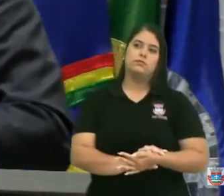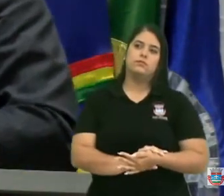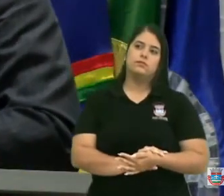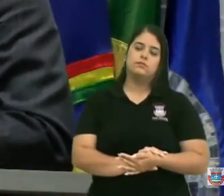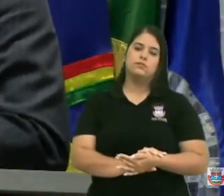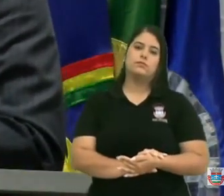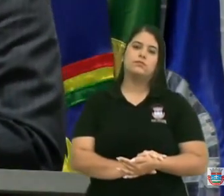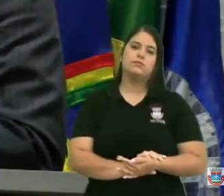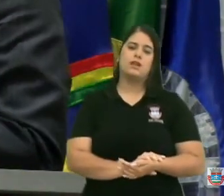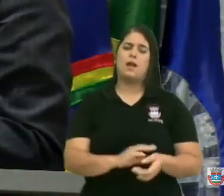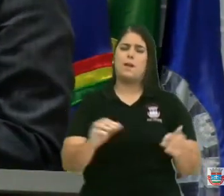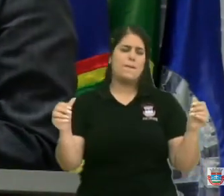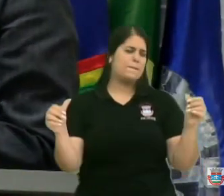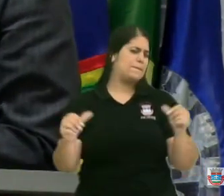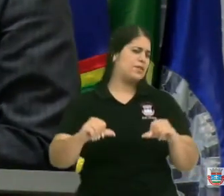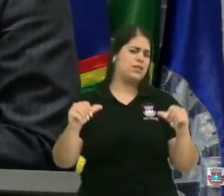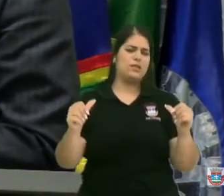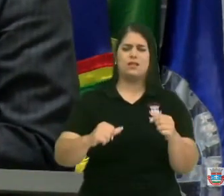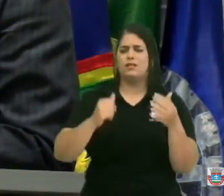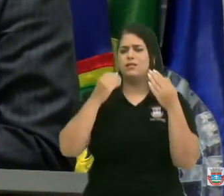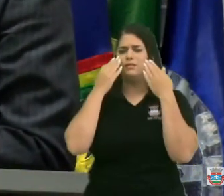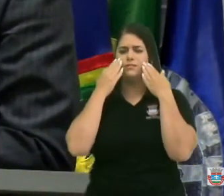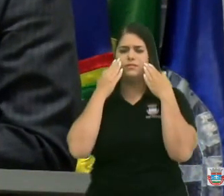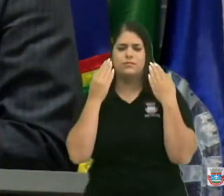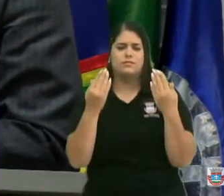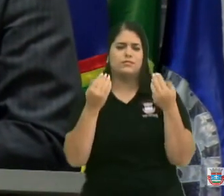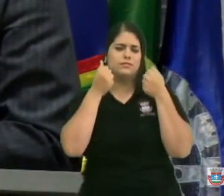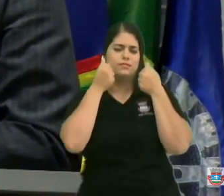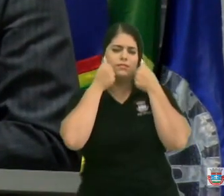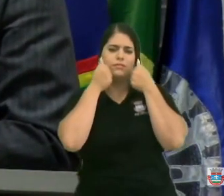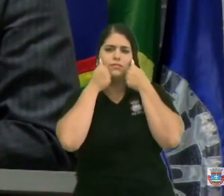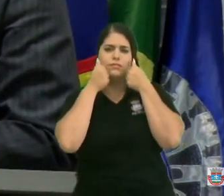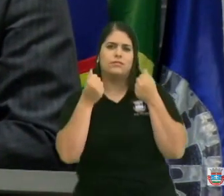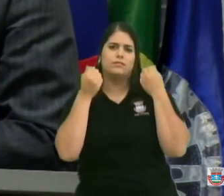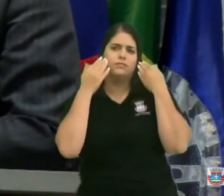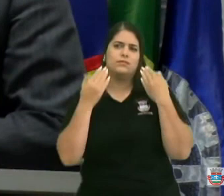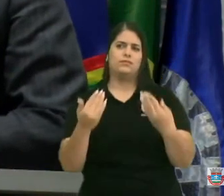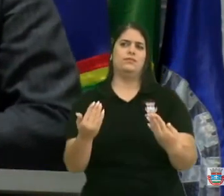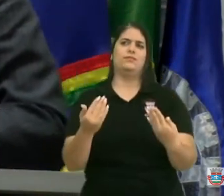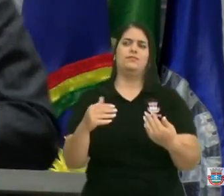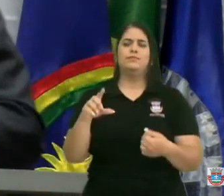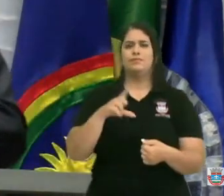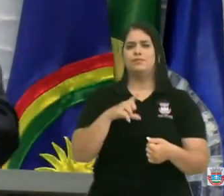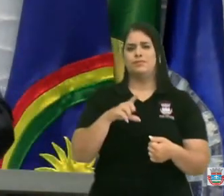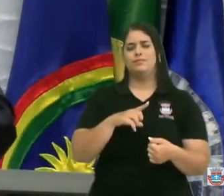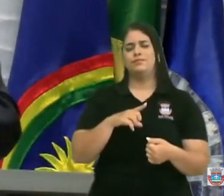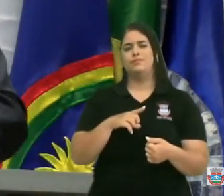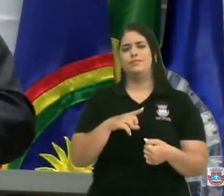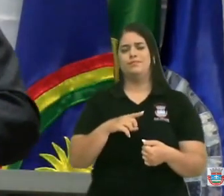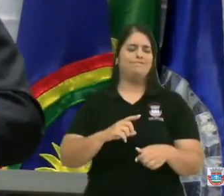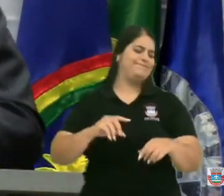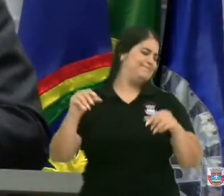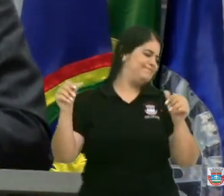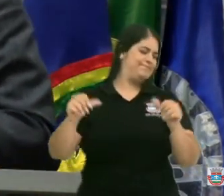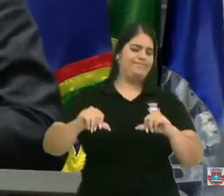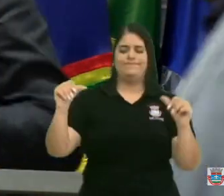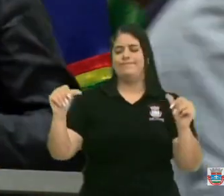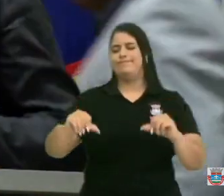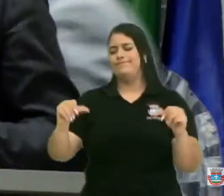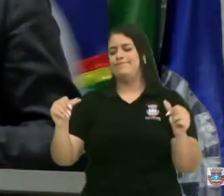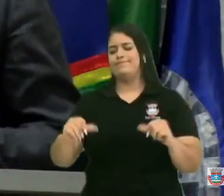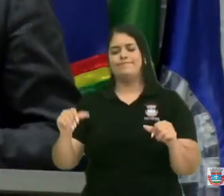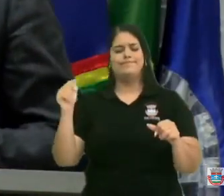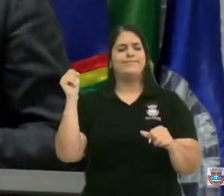Talvez foi a pior audiência pública que essa casa já teve. Uma negação. Uma